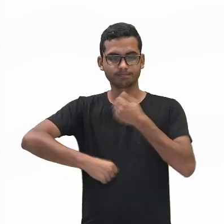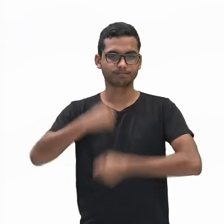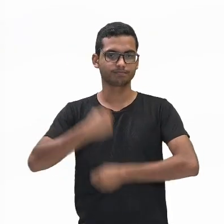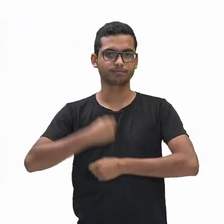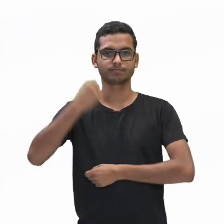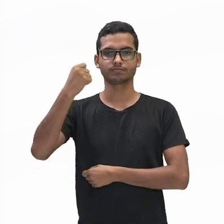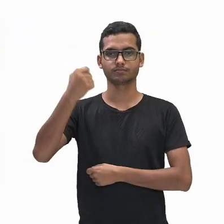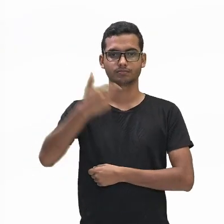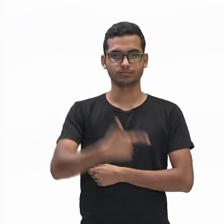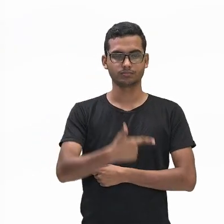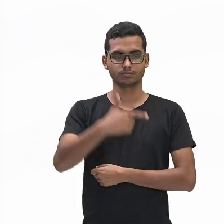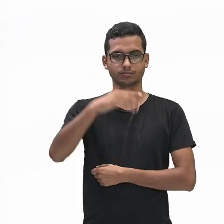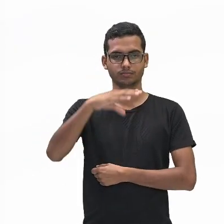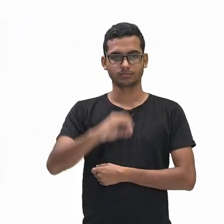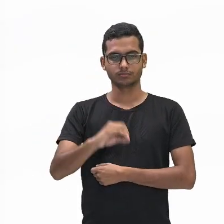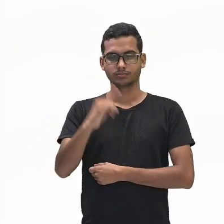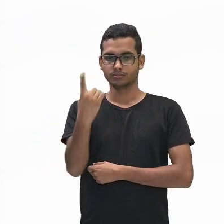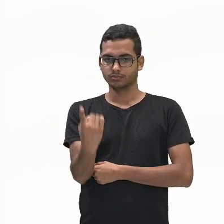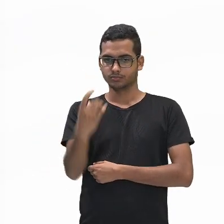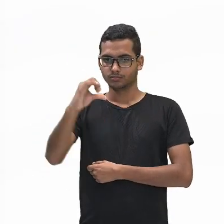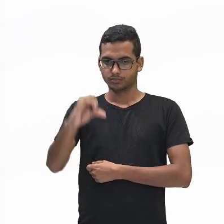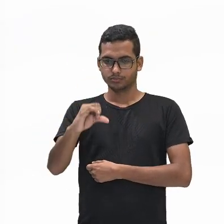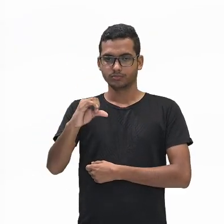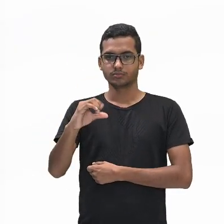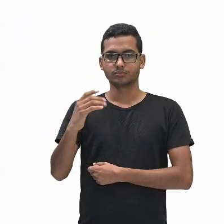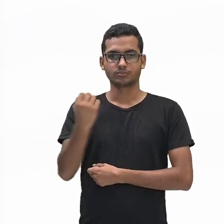vai observar, de